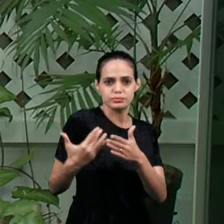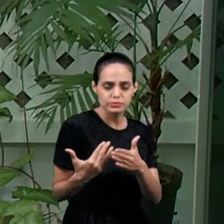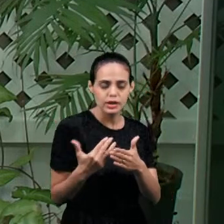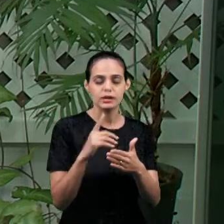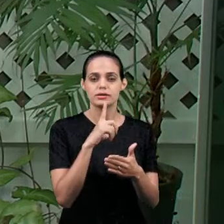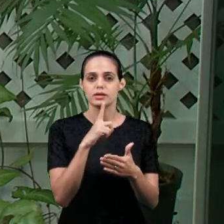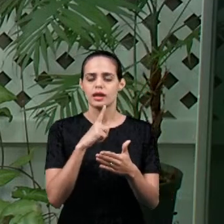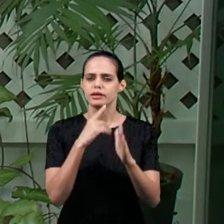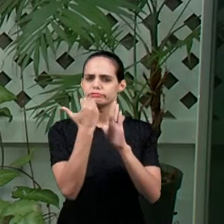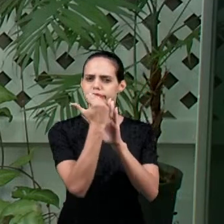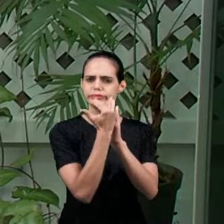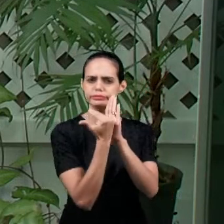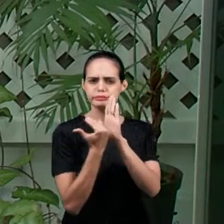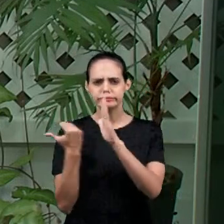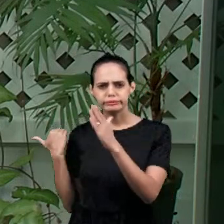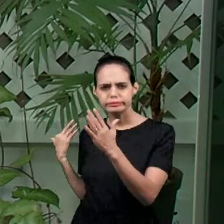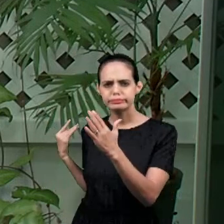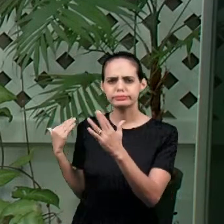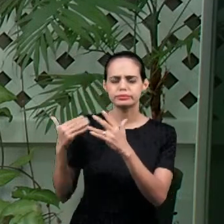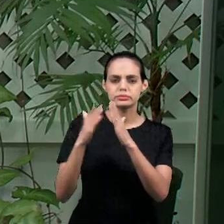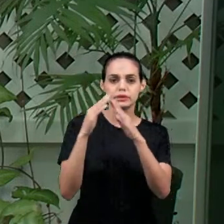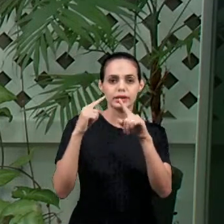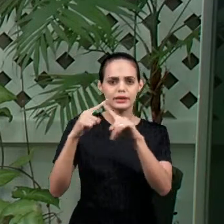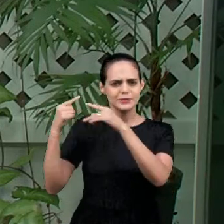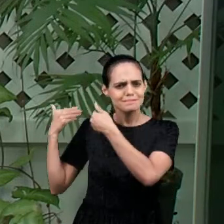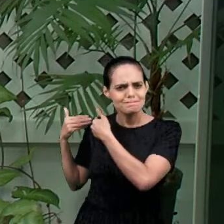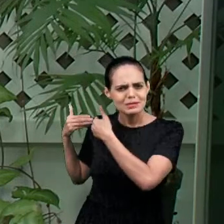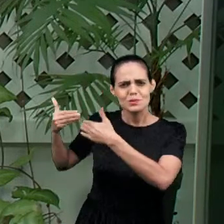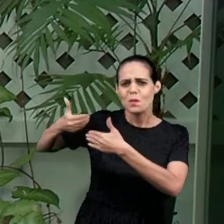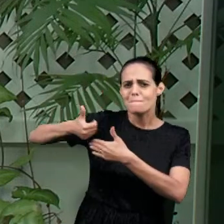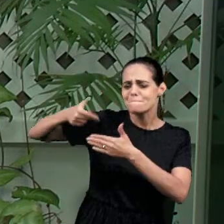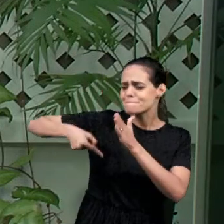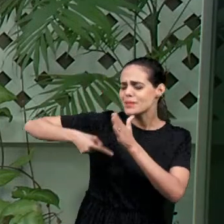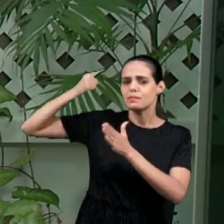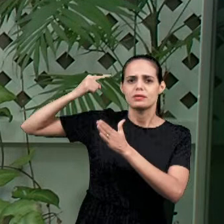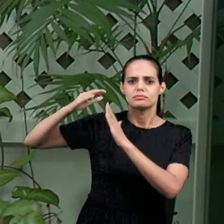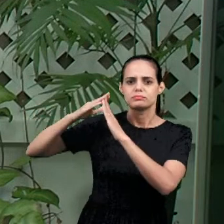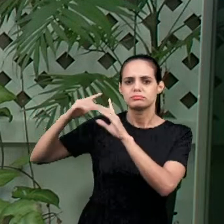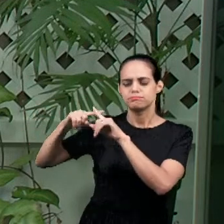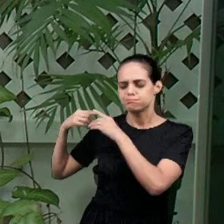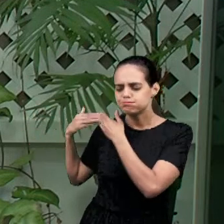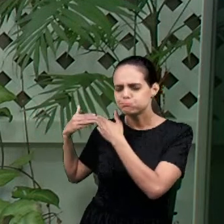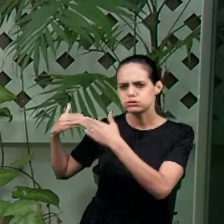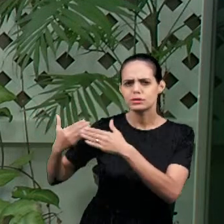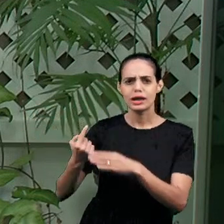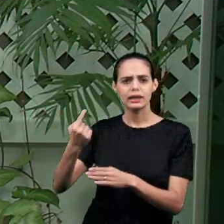histórico e profético da igreja desde o seu primeiro dia. O que aconteceu naquele período?